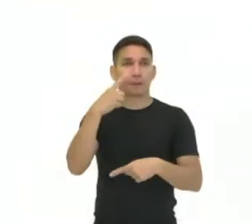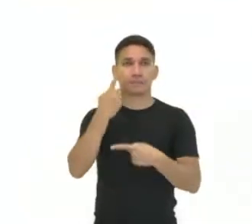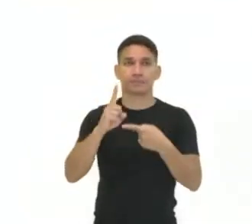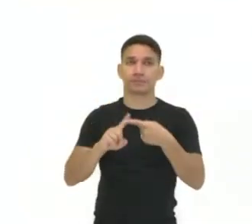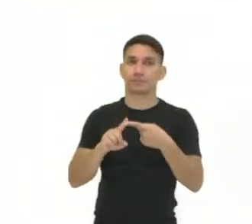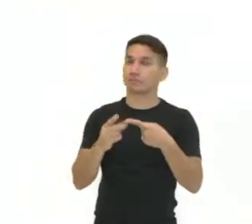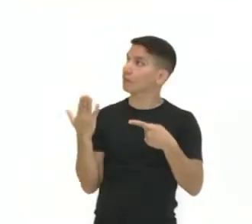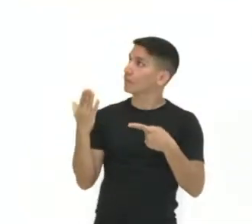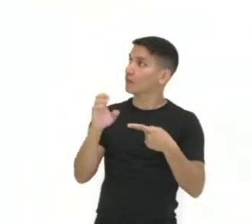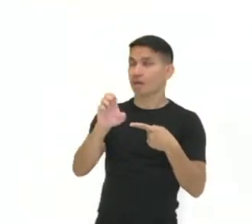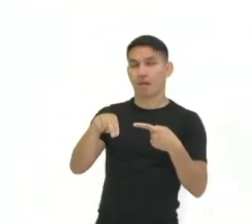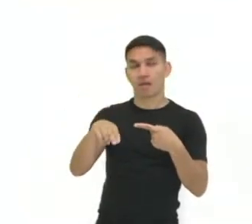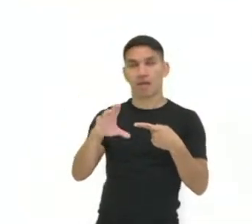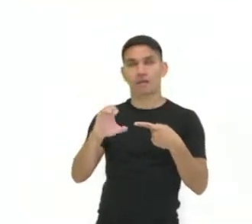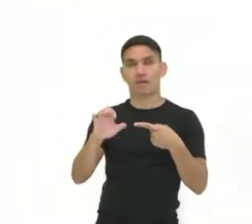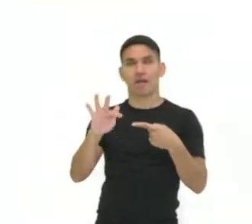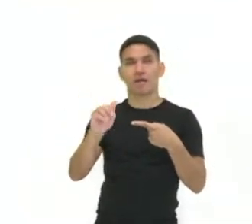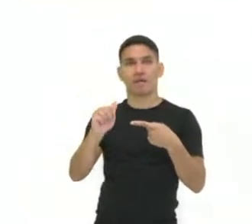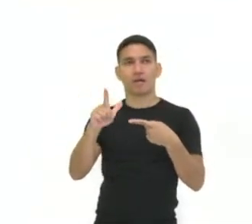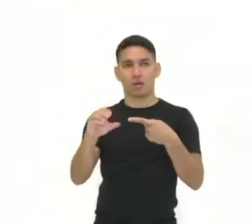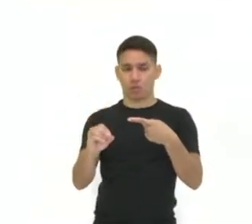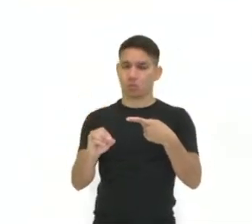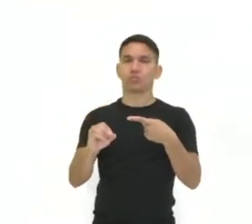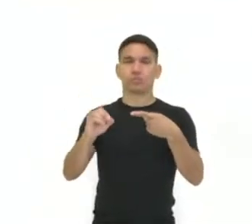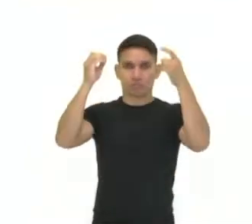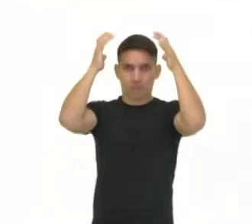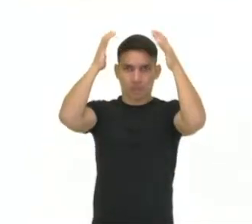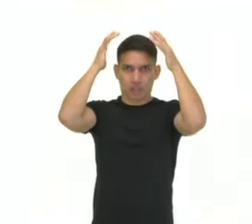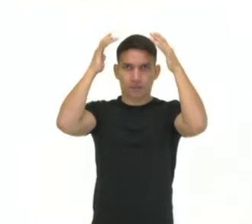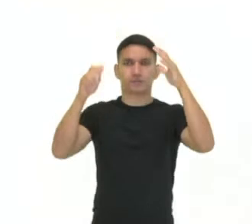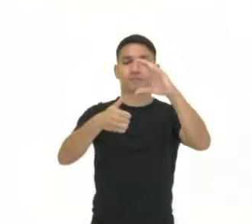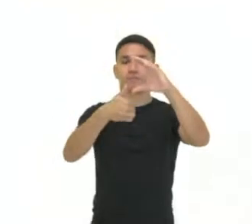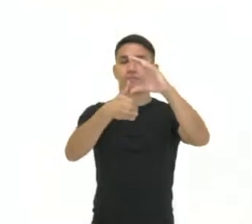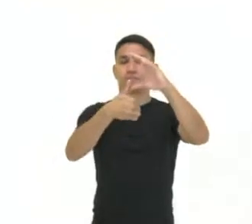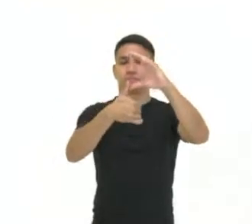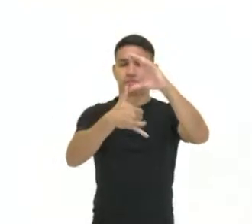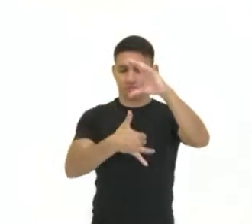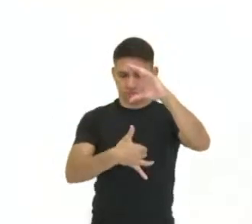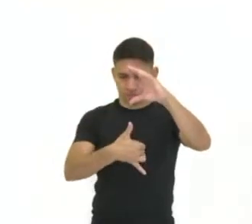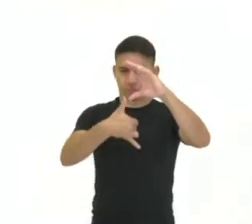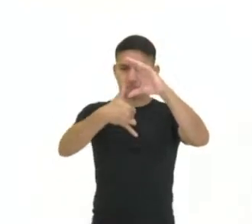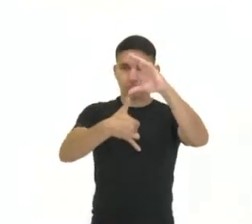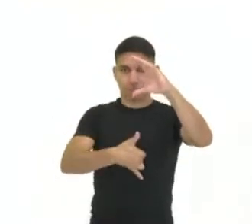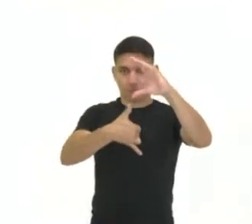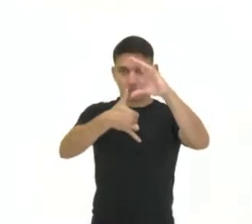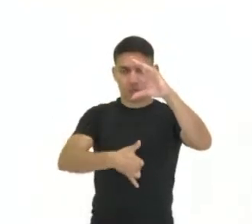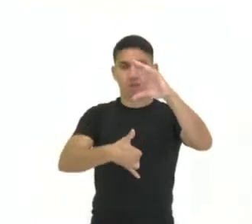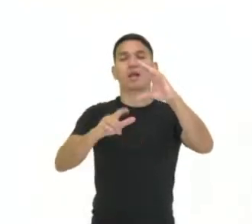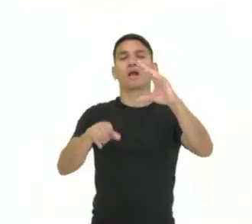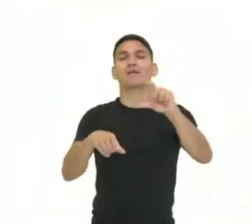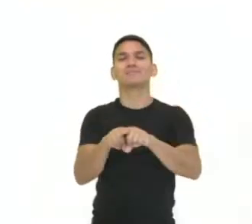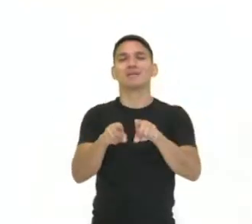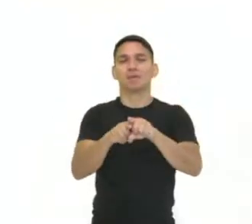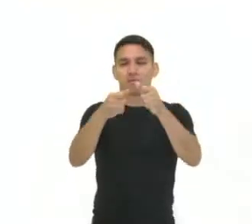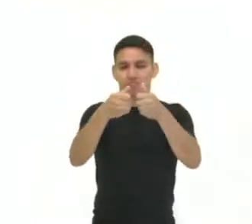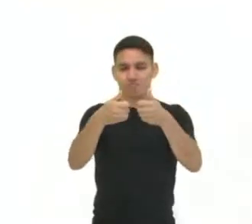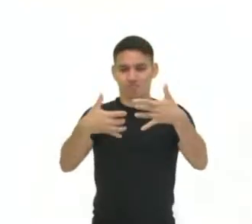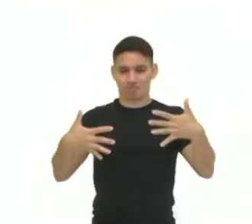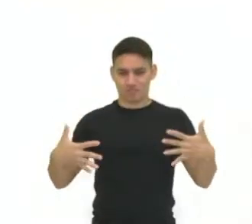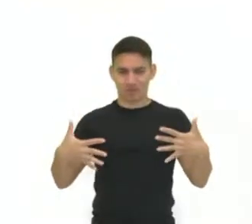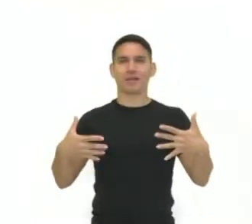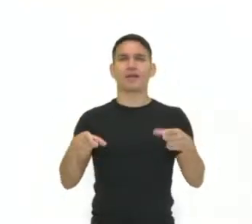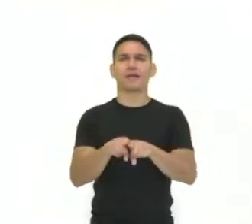O encéfalo, a medula espinal, os nervos e os gânglios. São muitas